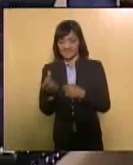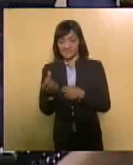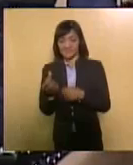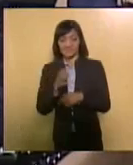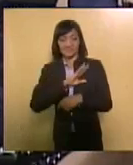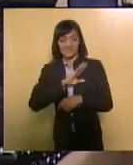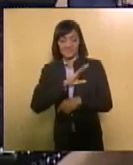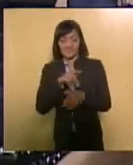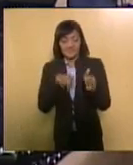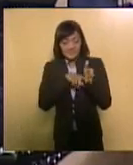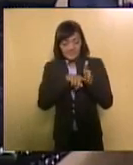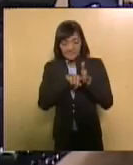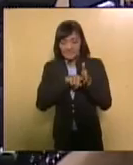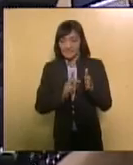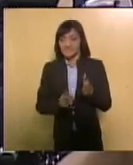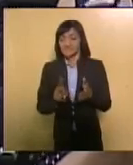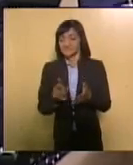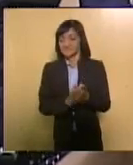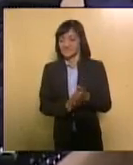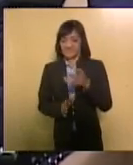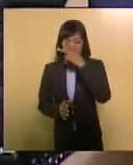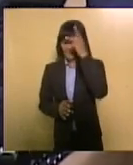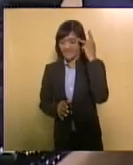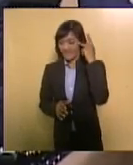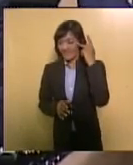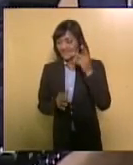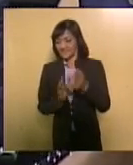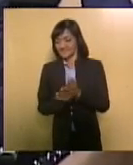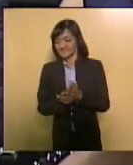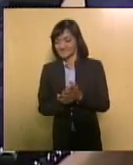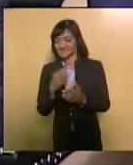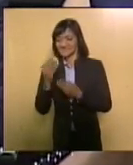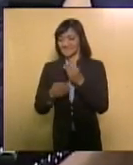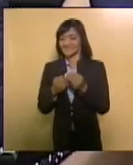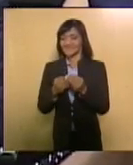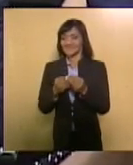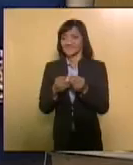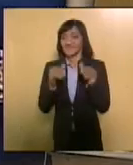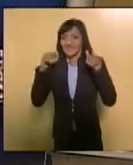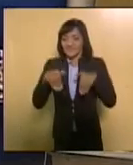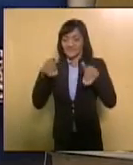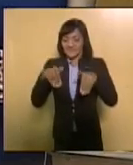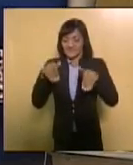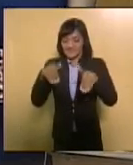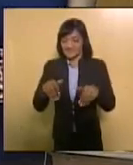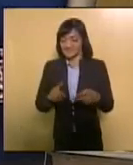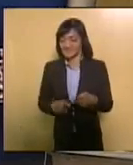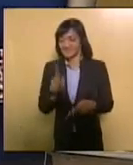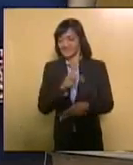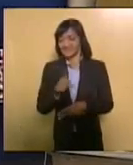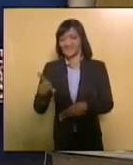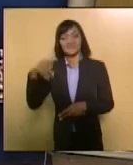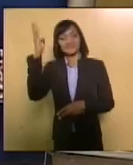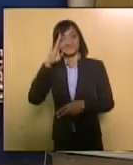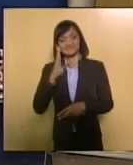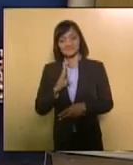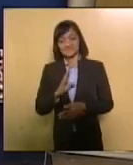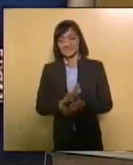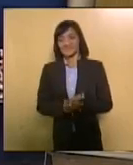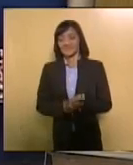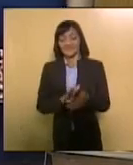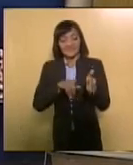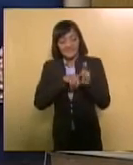pesquisadores inclusive professoras de Harvard de Universidade da Austrália de outros países vários professores brasileiros que fizeram